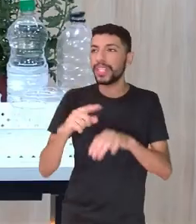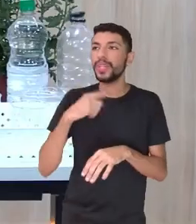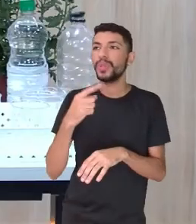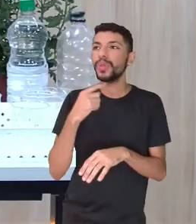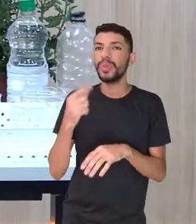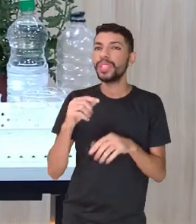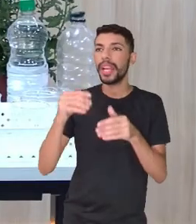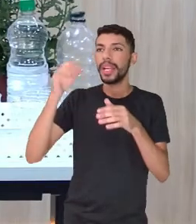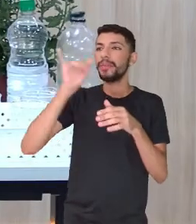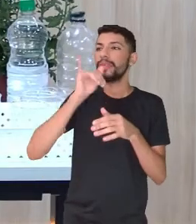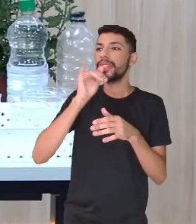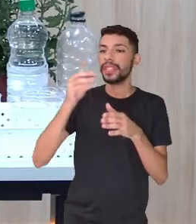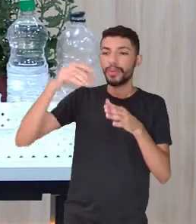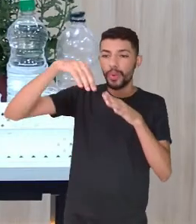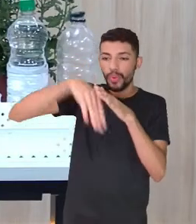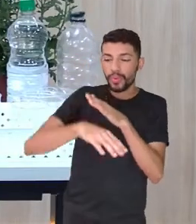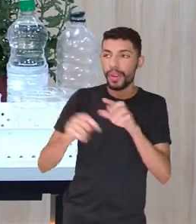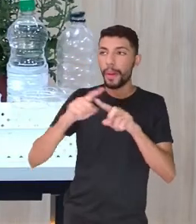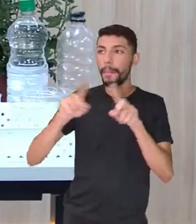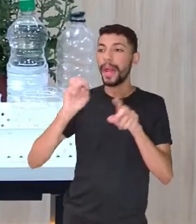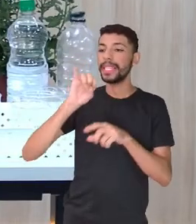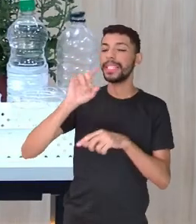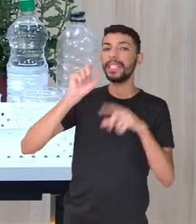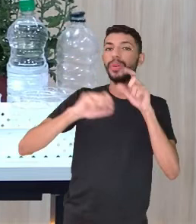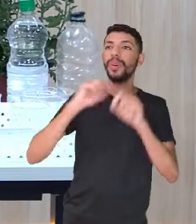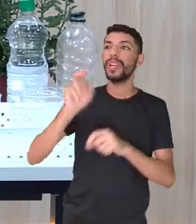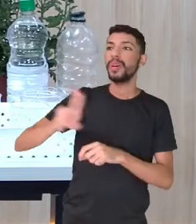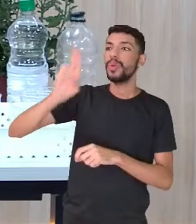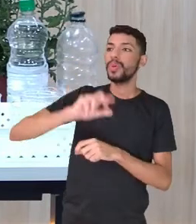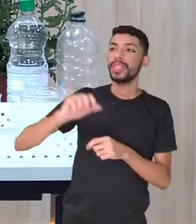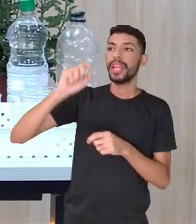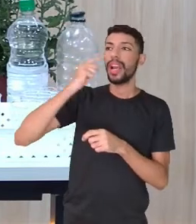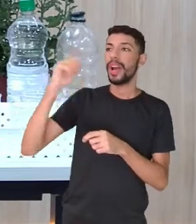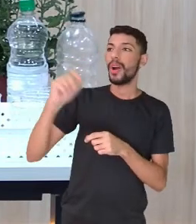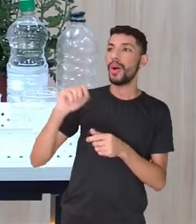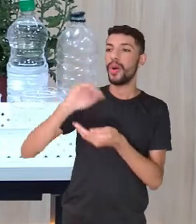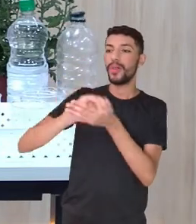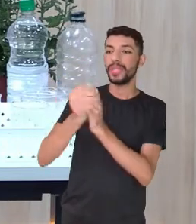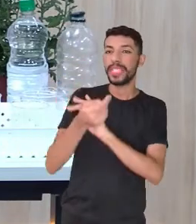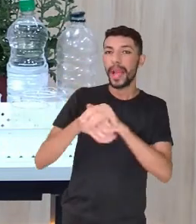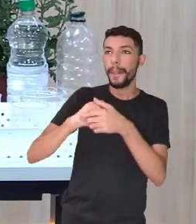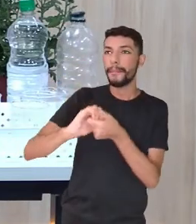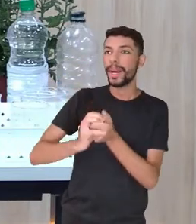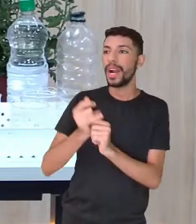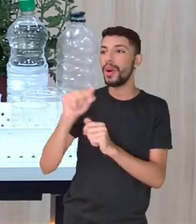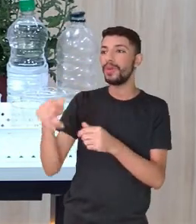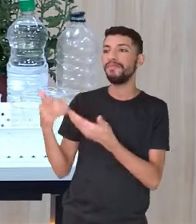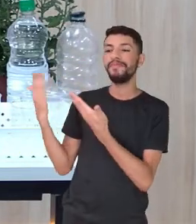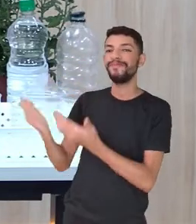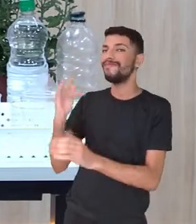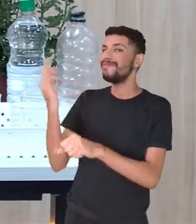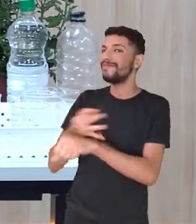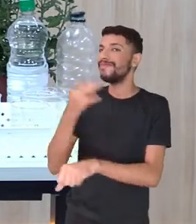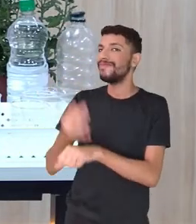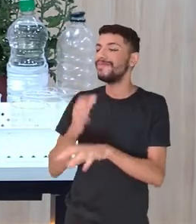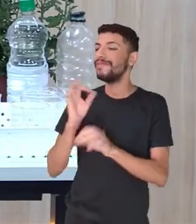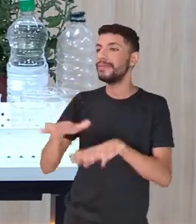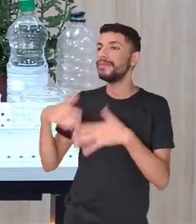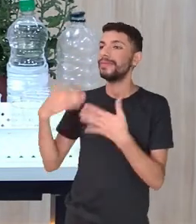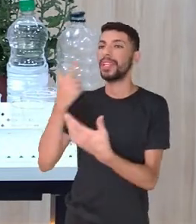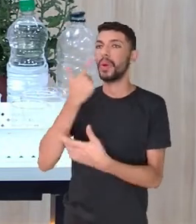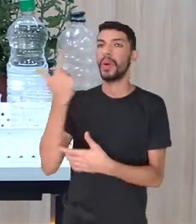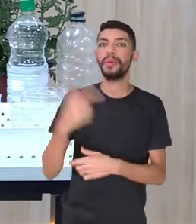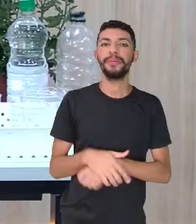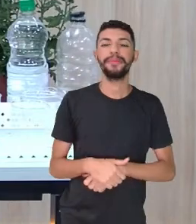coloco o detergente, eu vou quebrar isso aí. É algo que eu vou falar daqui a pouco. Então, aqui eu já coloquei,